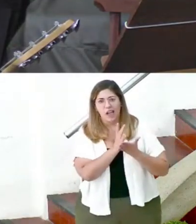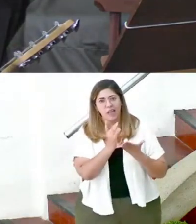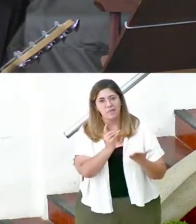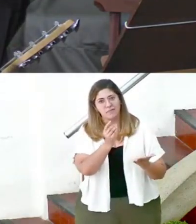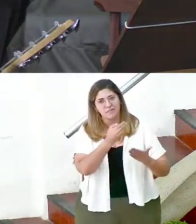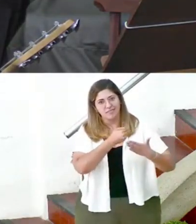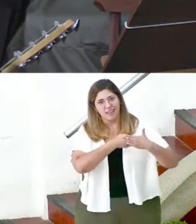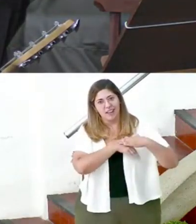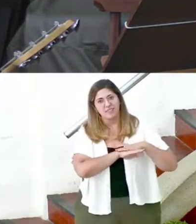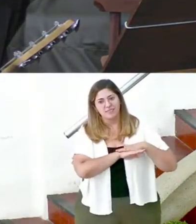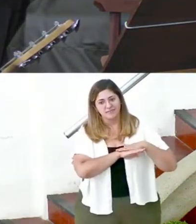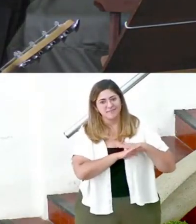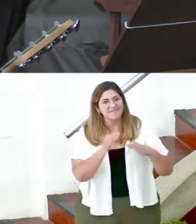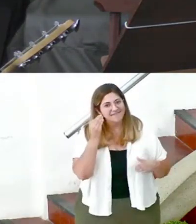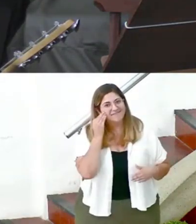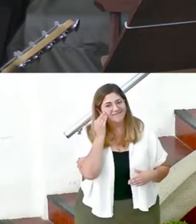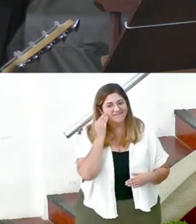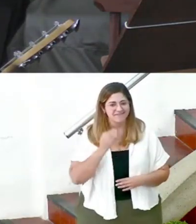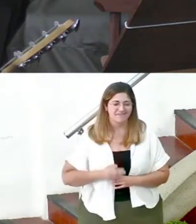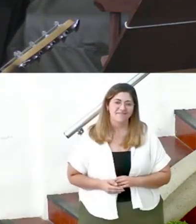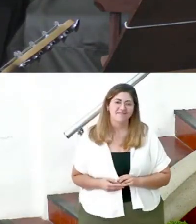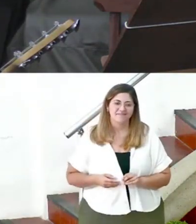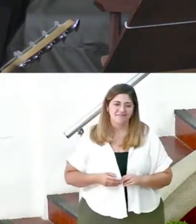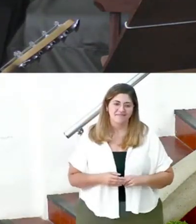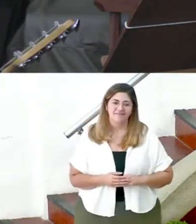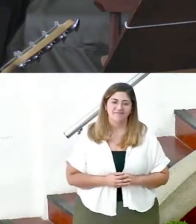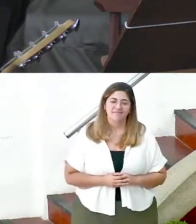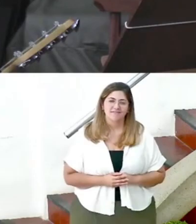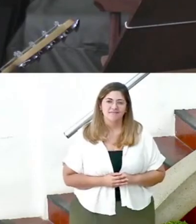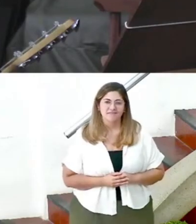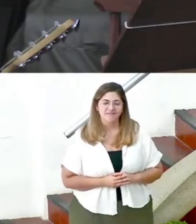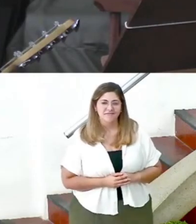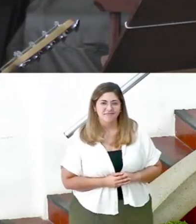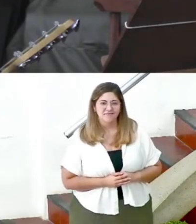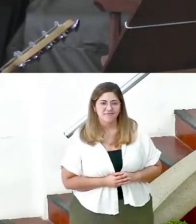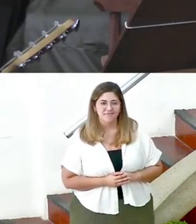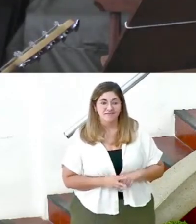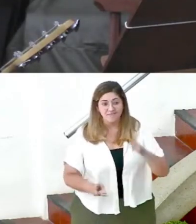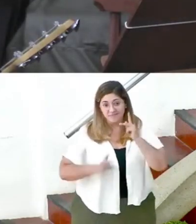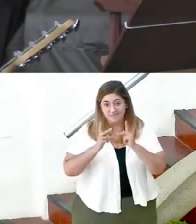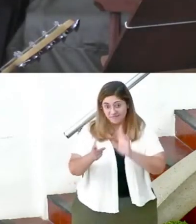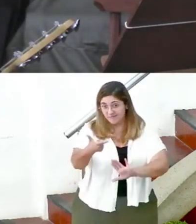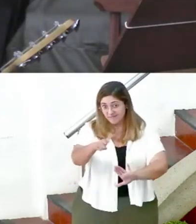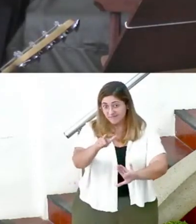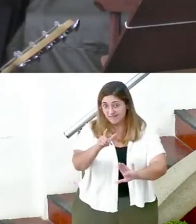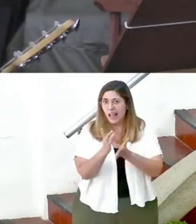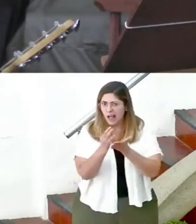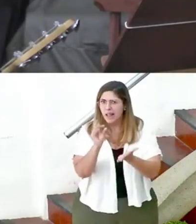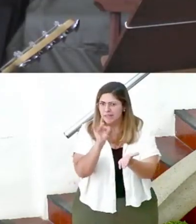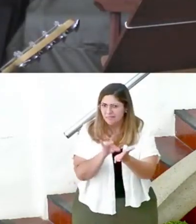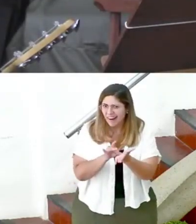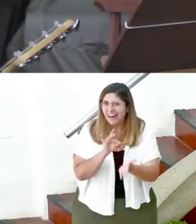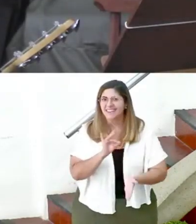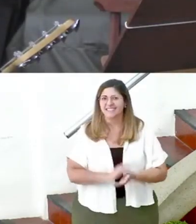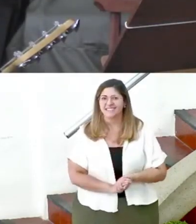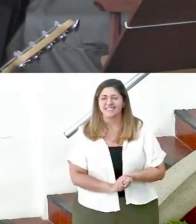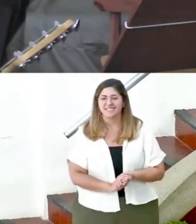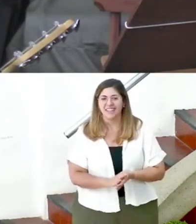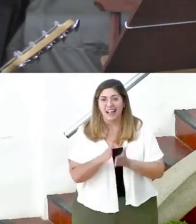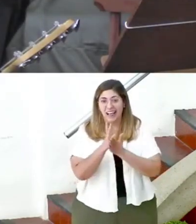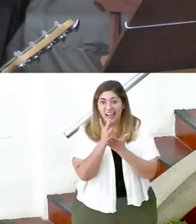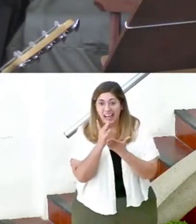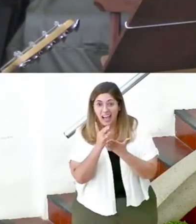mesmo. É a palavra mesmo, viu? Eu vou insistir, tá, para você. É a palavra mesmo, tá? A